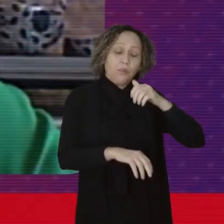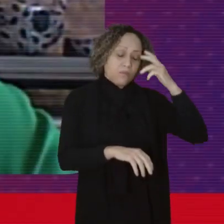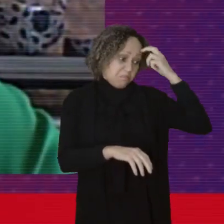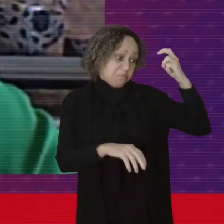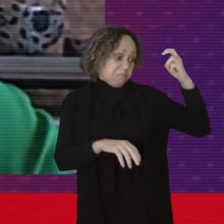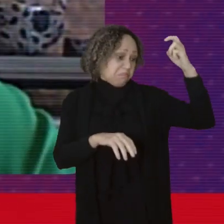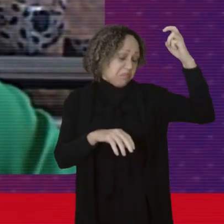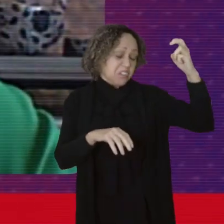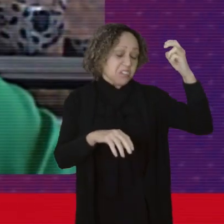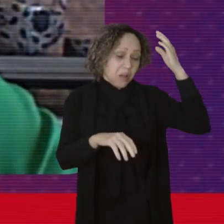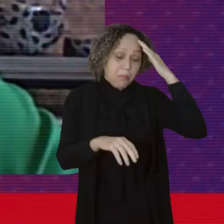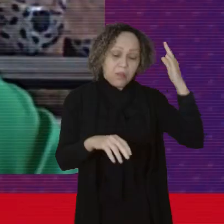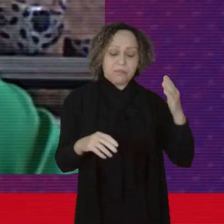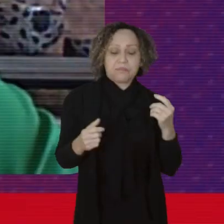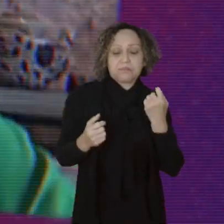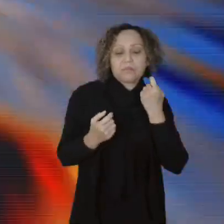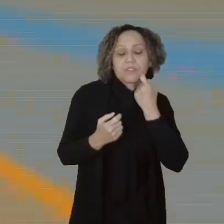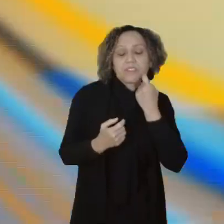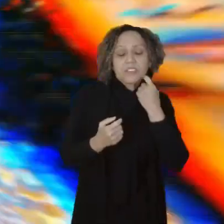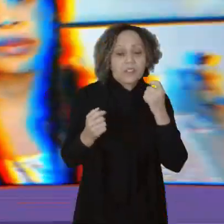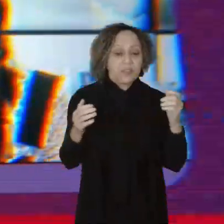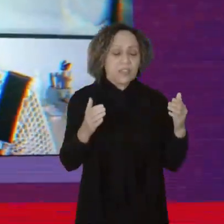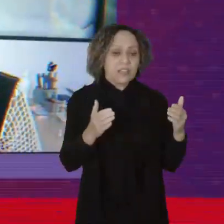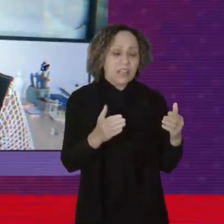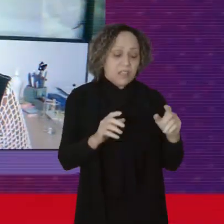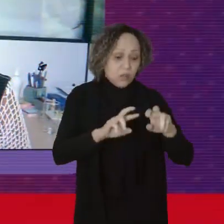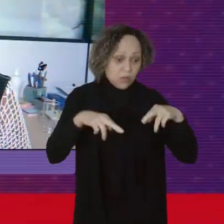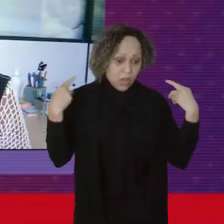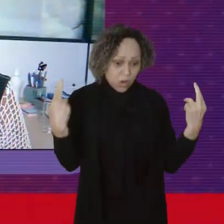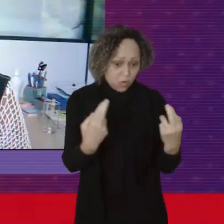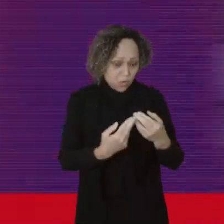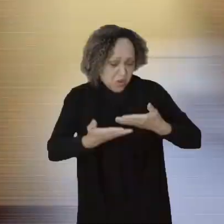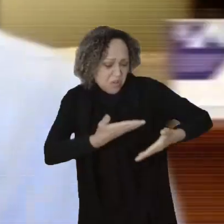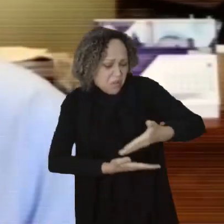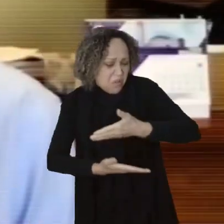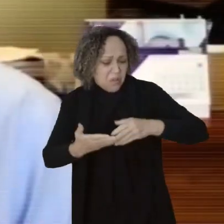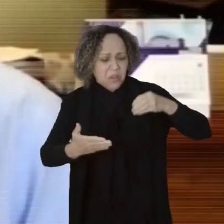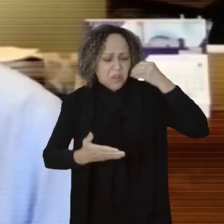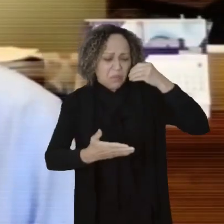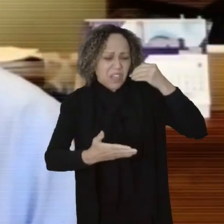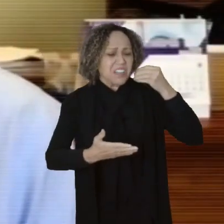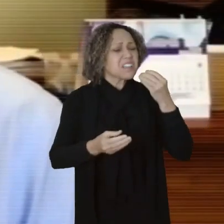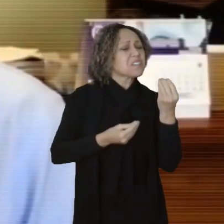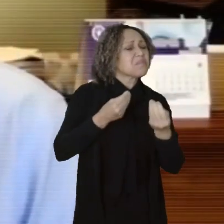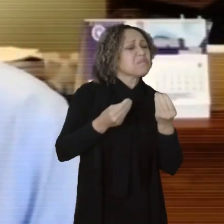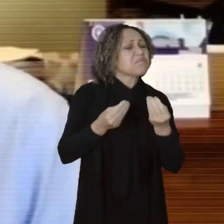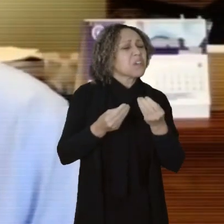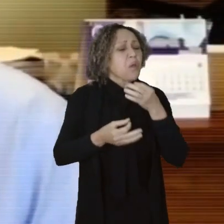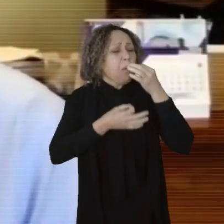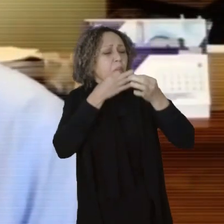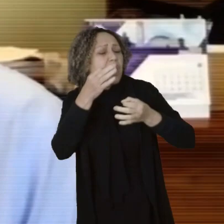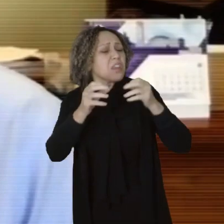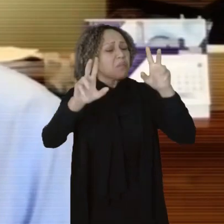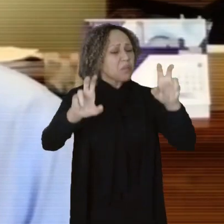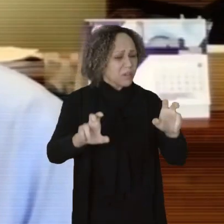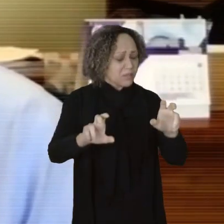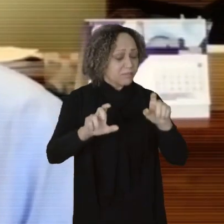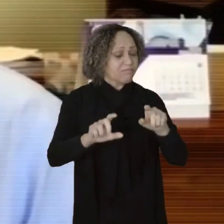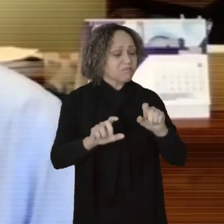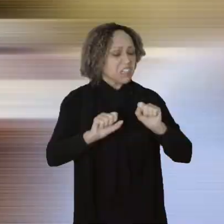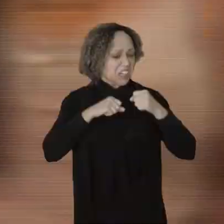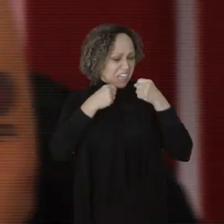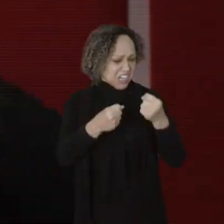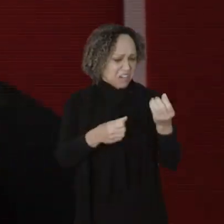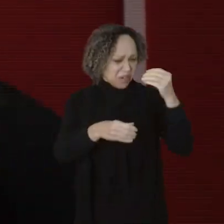Às sextas-feiras, elas se reúnem em uma roda de conversa para trocar experiências e visões sobre o assunto. E para mostrar que engajamento político